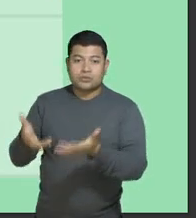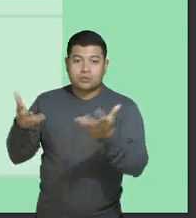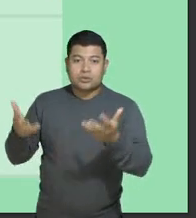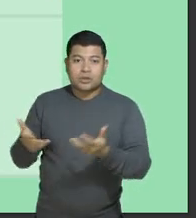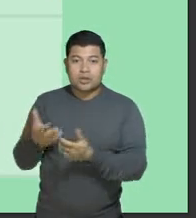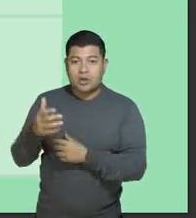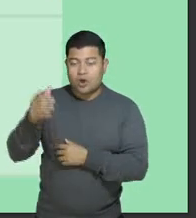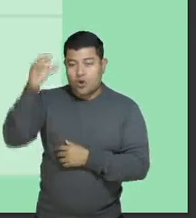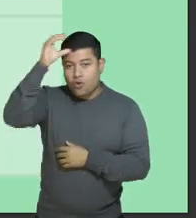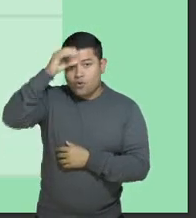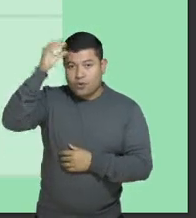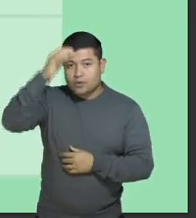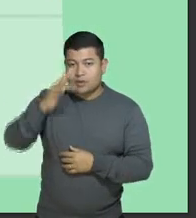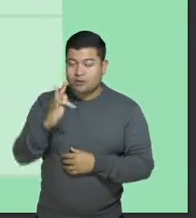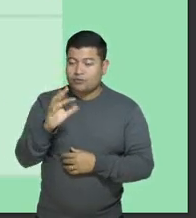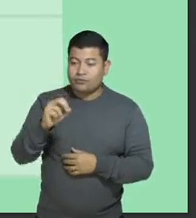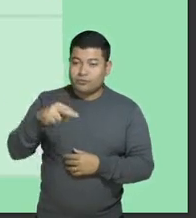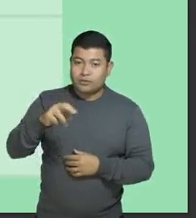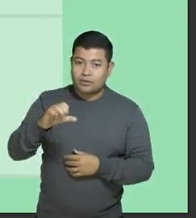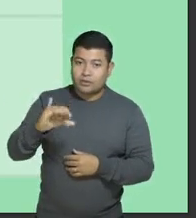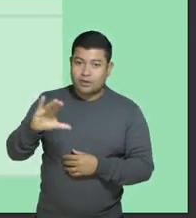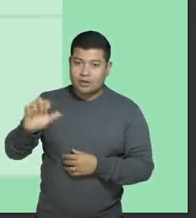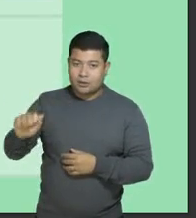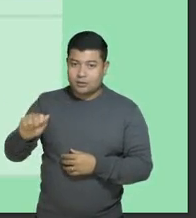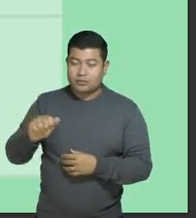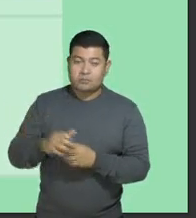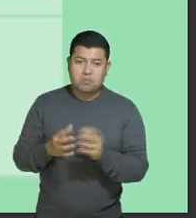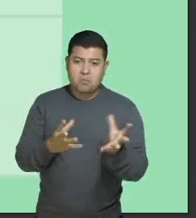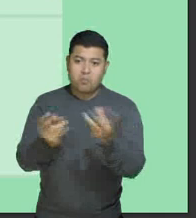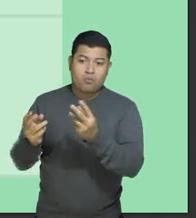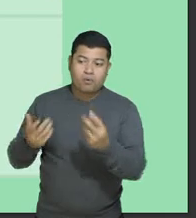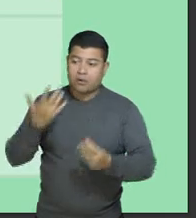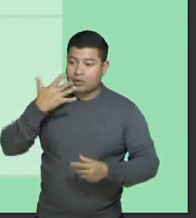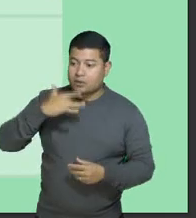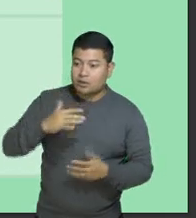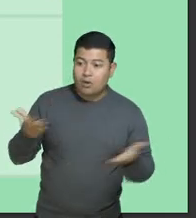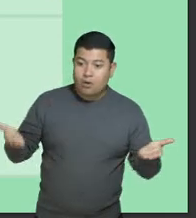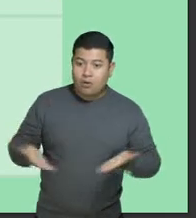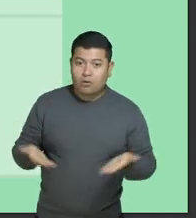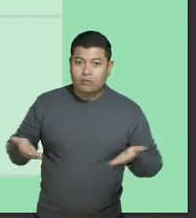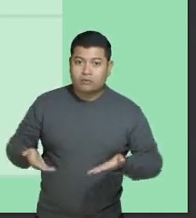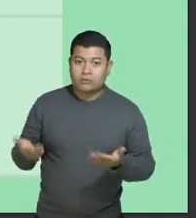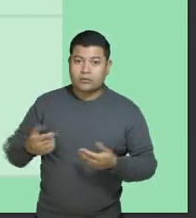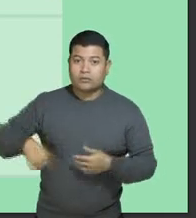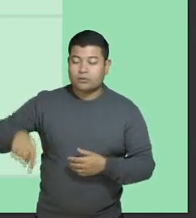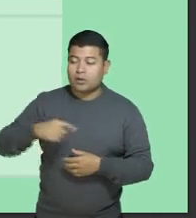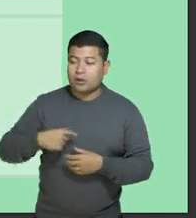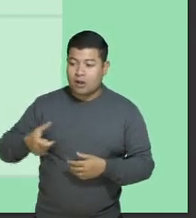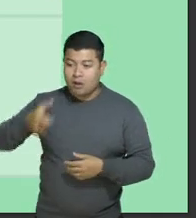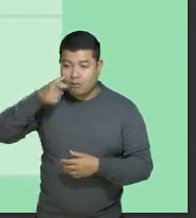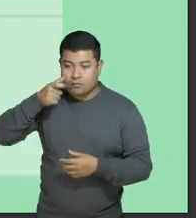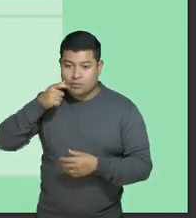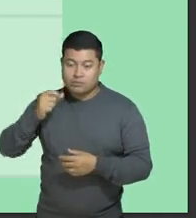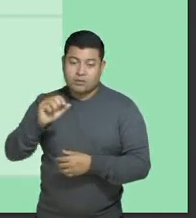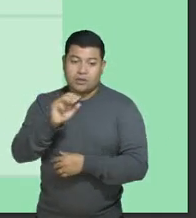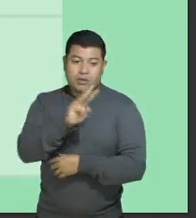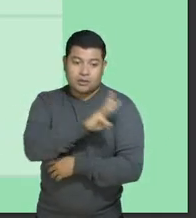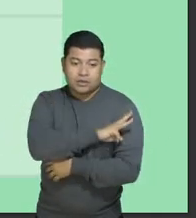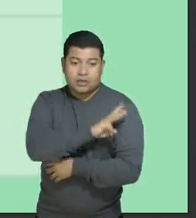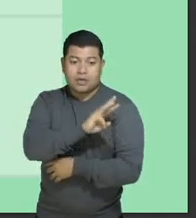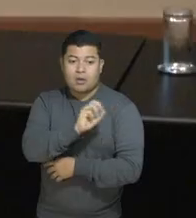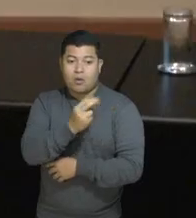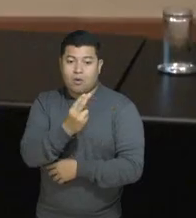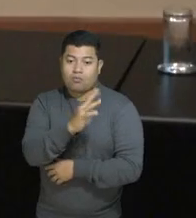fonêmica e de correspondência grafema-fonema, muitas das crianças que hoje e que a gente vai acompanhando lá no terceiro e no quarto ano,